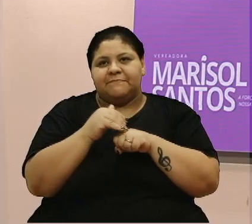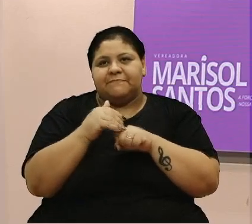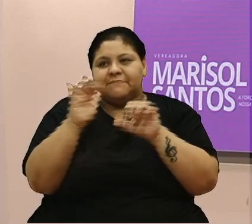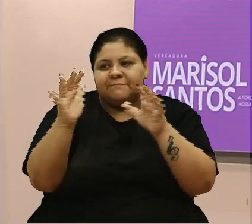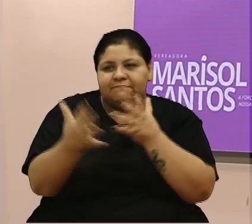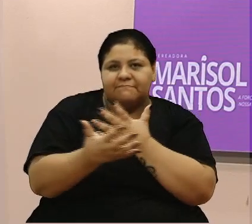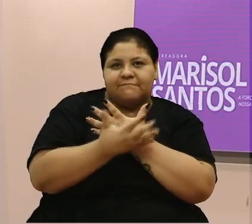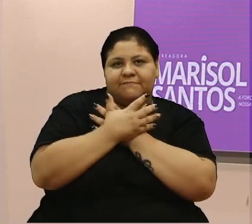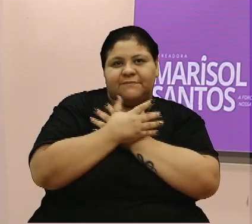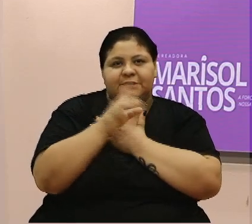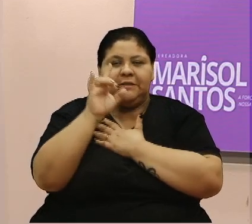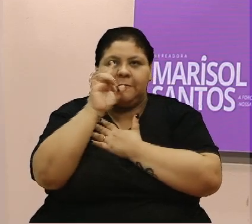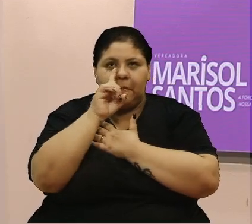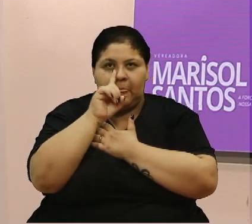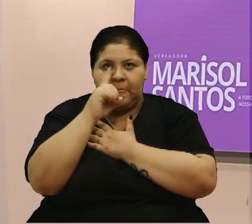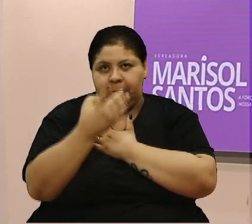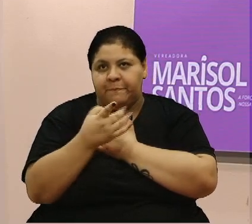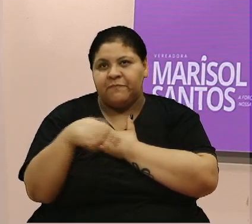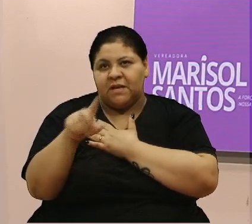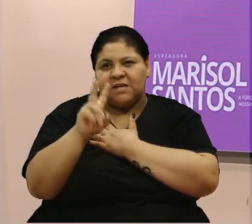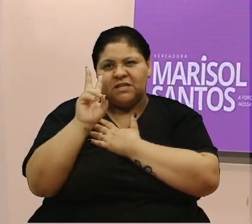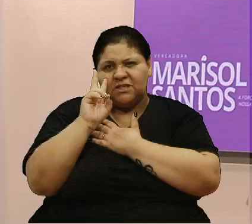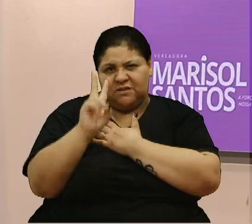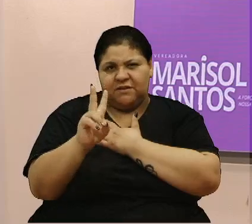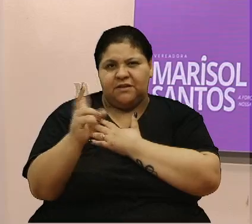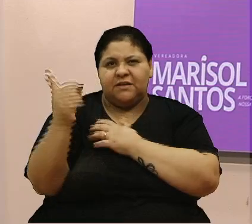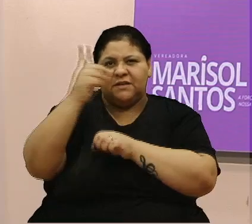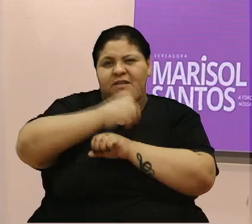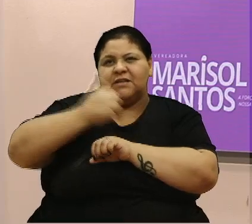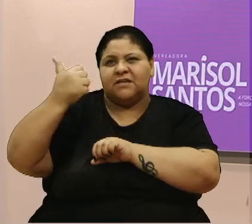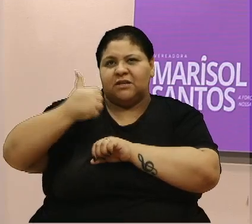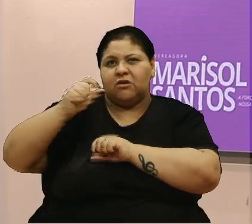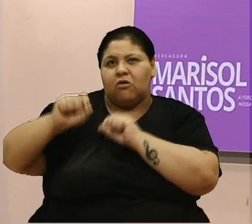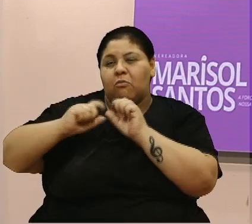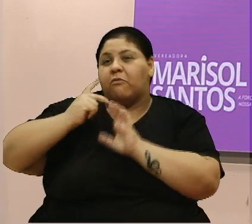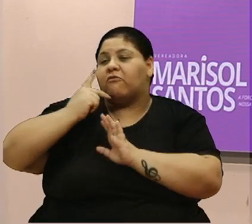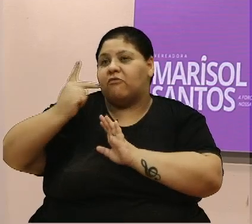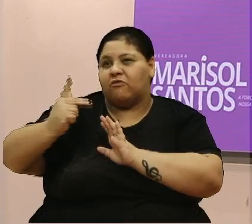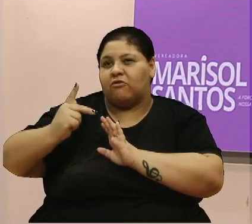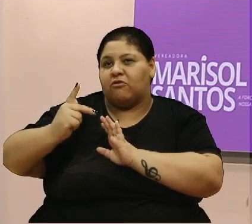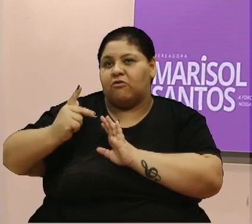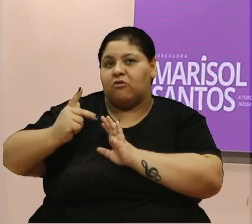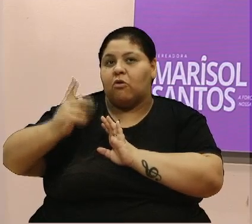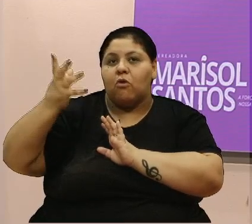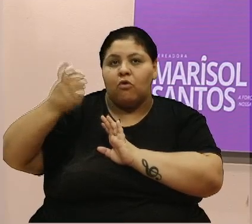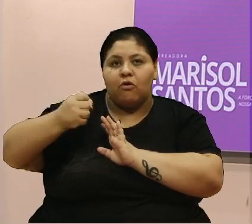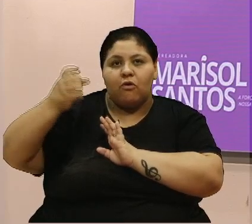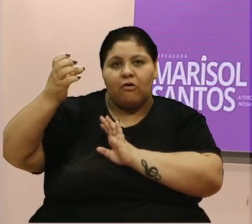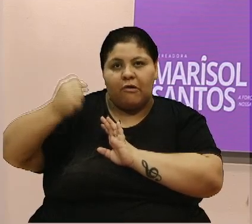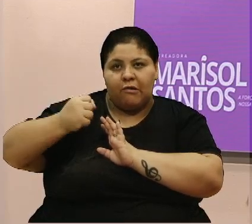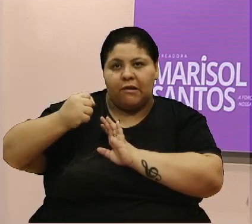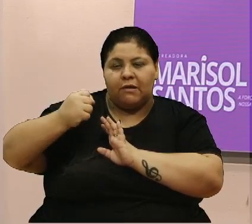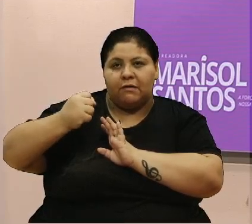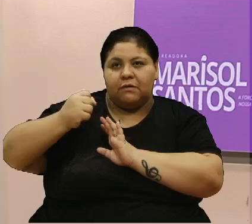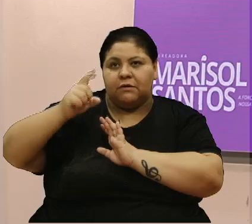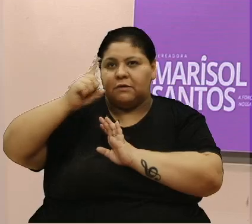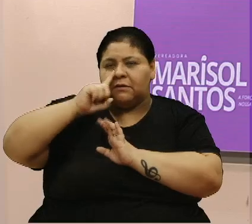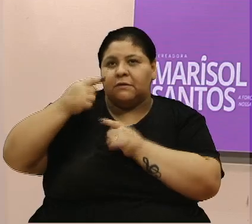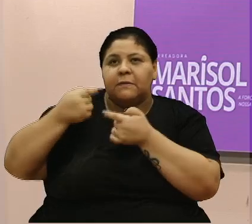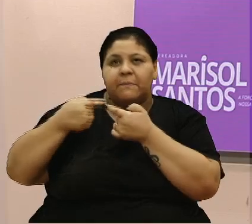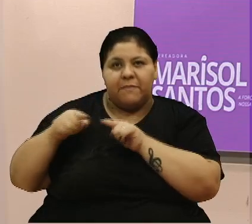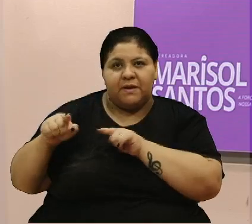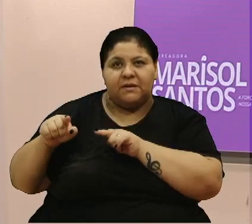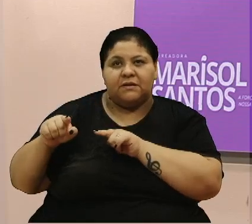acolhimento dessas mães. E a gente já via no dia 1º mesmo, como eu falei, o leite ali, né, o leite materno, mas no caso